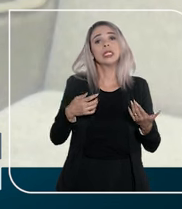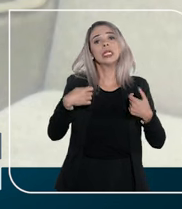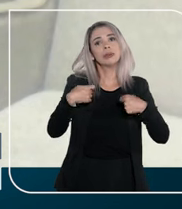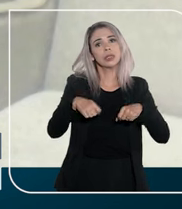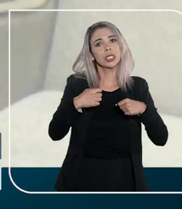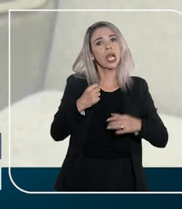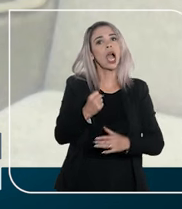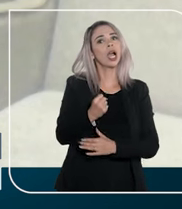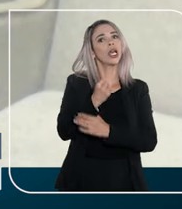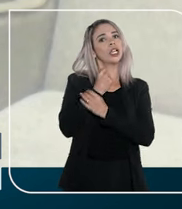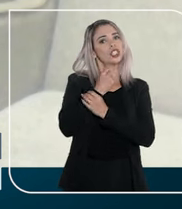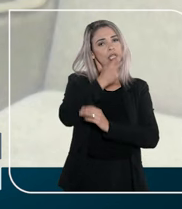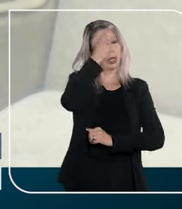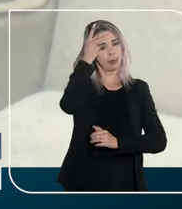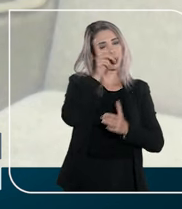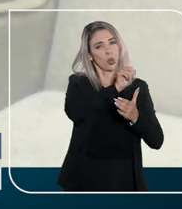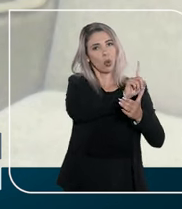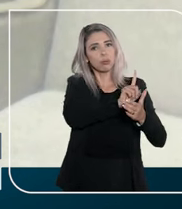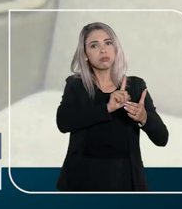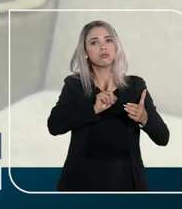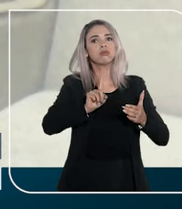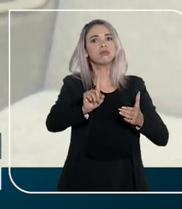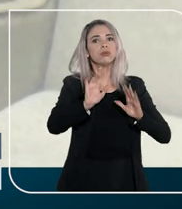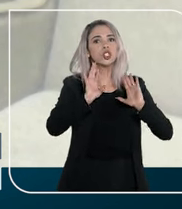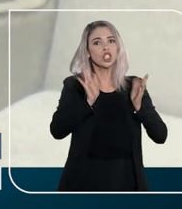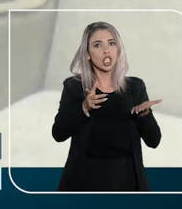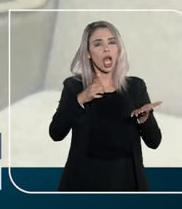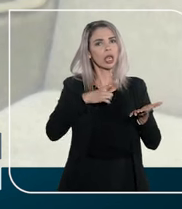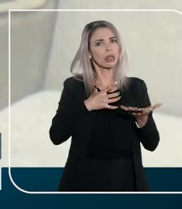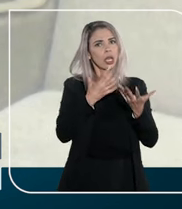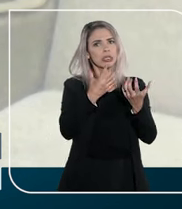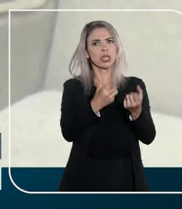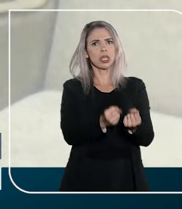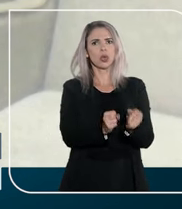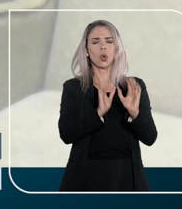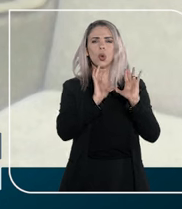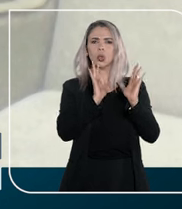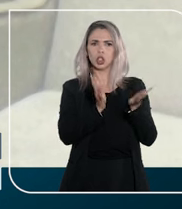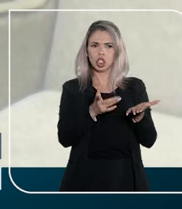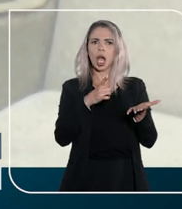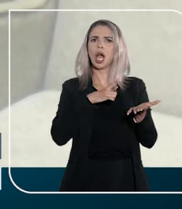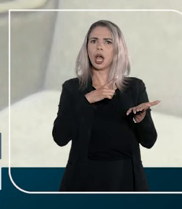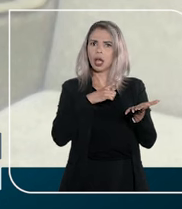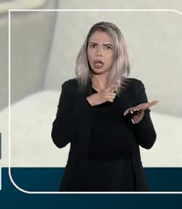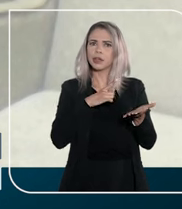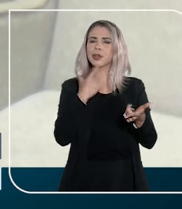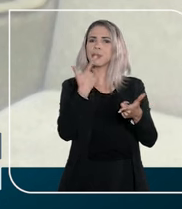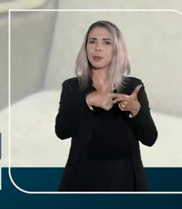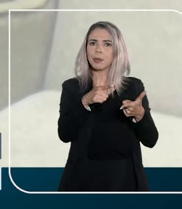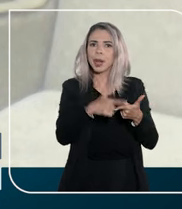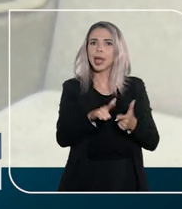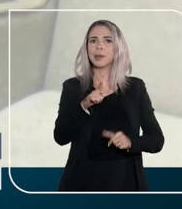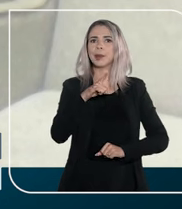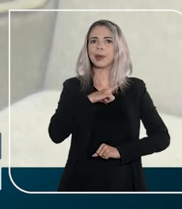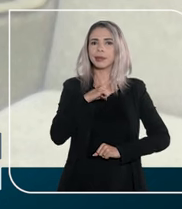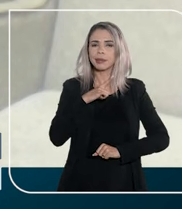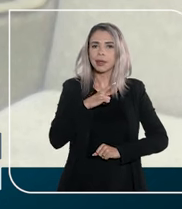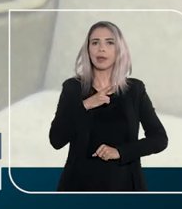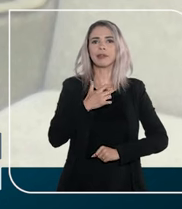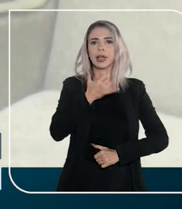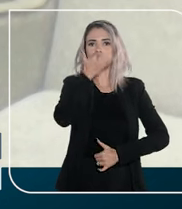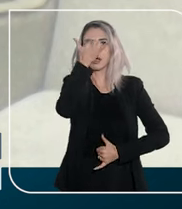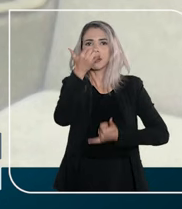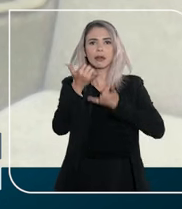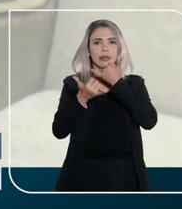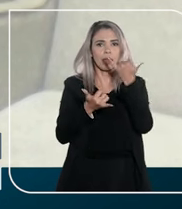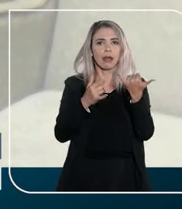portanto, o direito do servidor, desde que seja reconhecido, né, essa fumaça do bom direito, né, essa